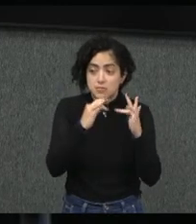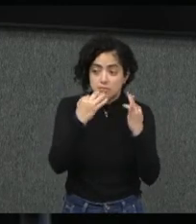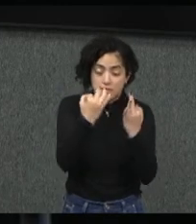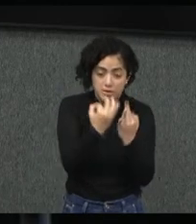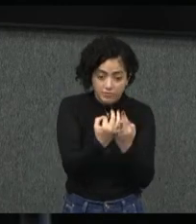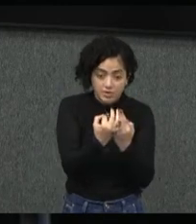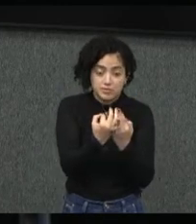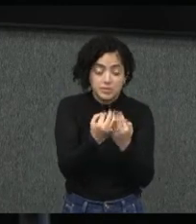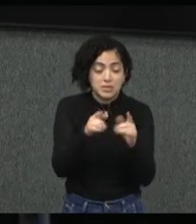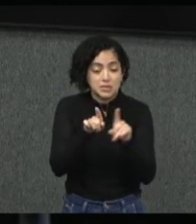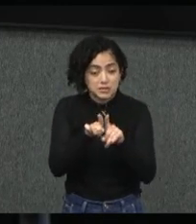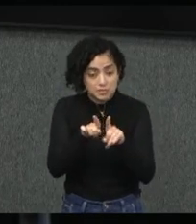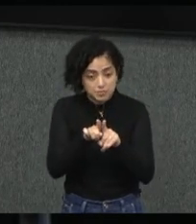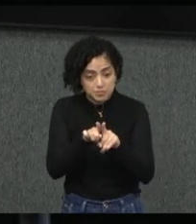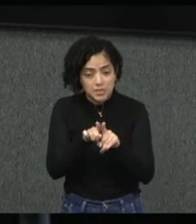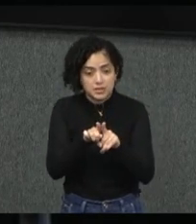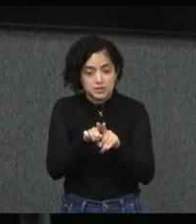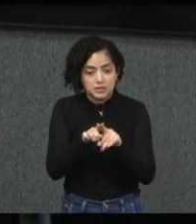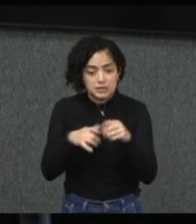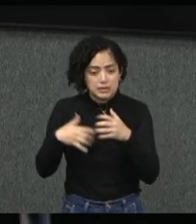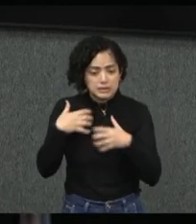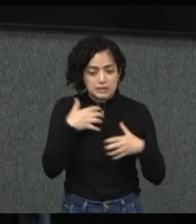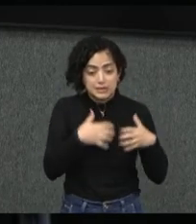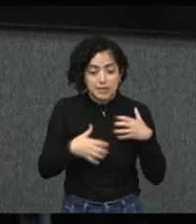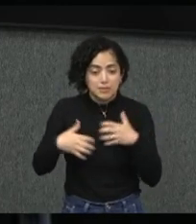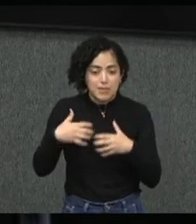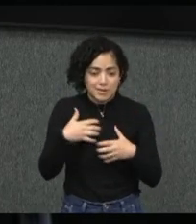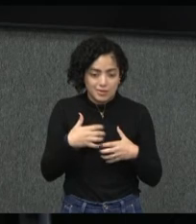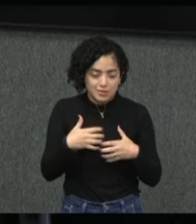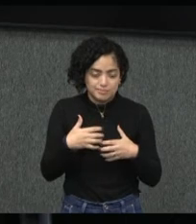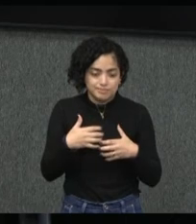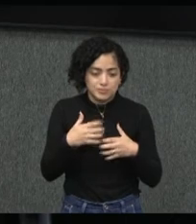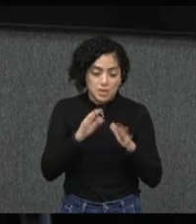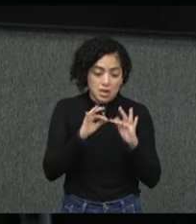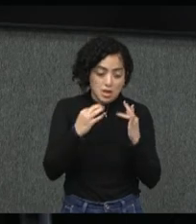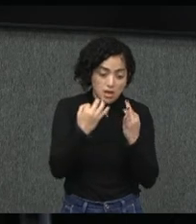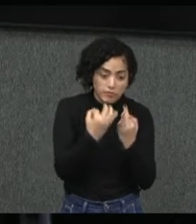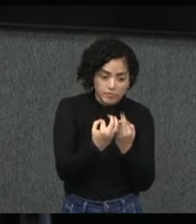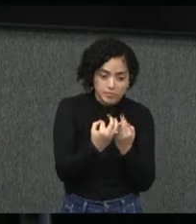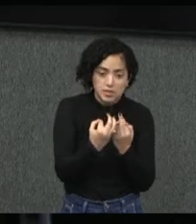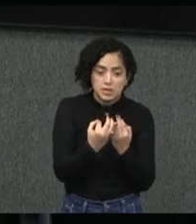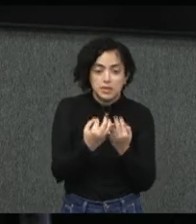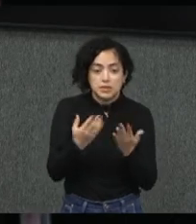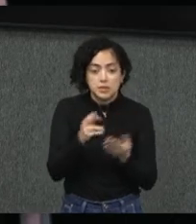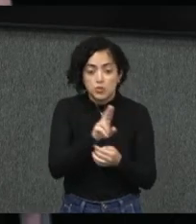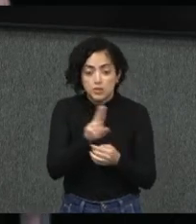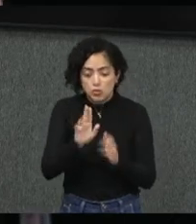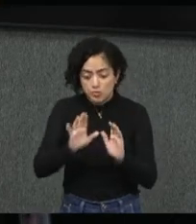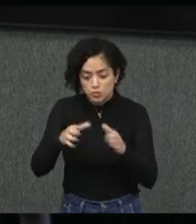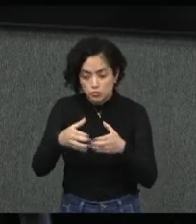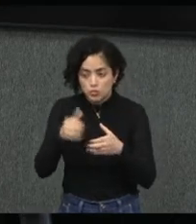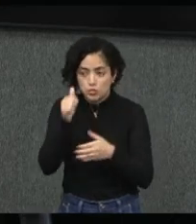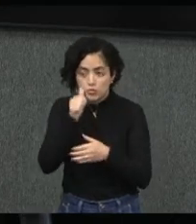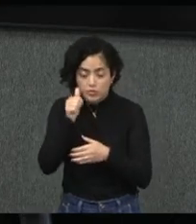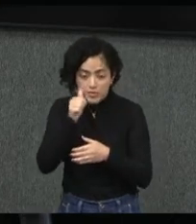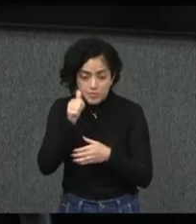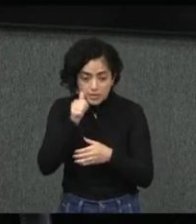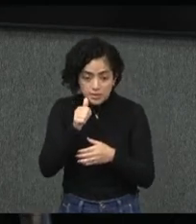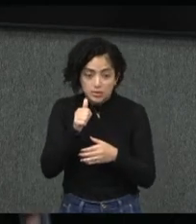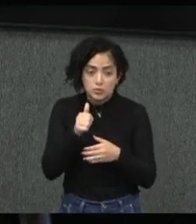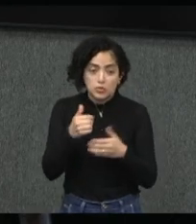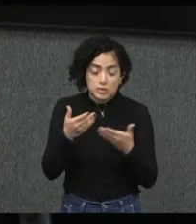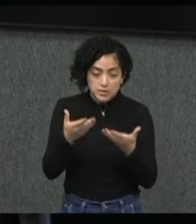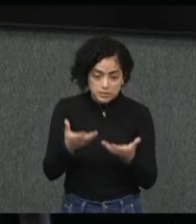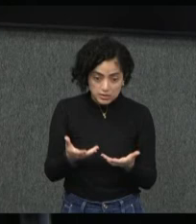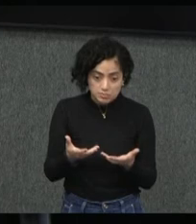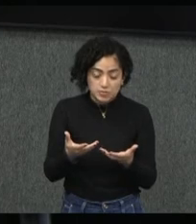sofrimento que abala a família inteira. Então em nome da Rede Feminina de Combate ao Câncer de Isara, da nossa presidente Dona